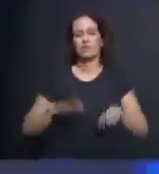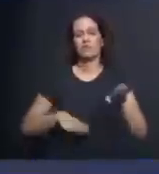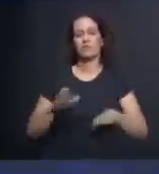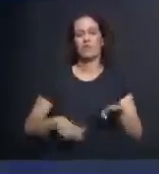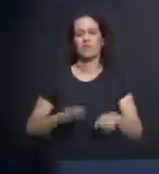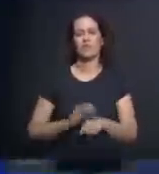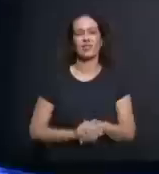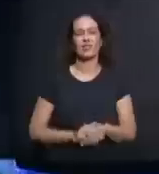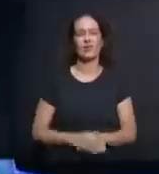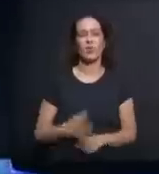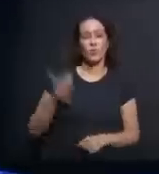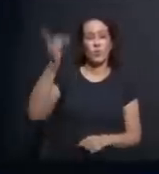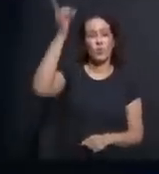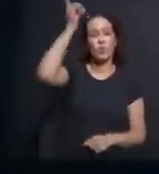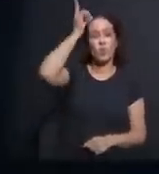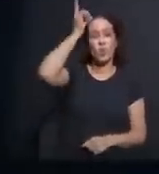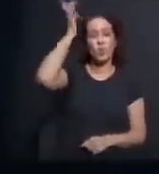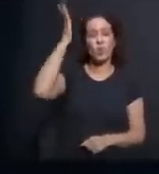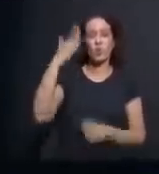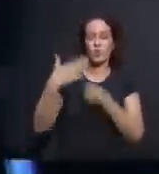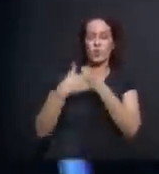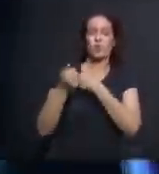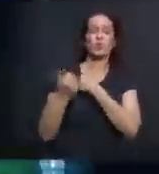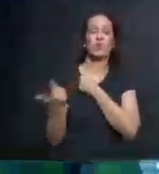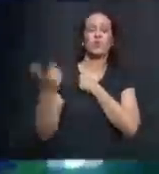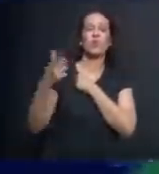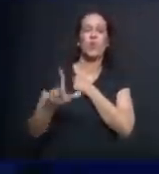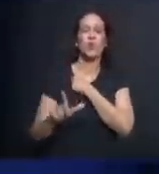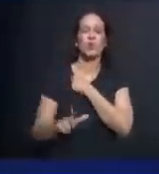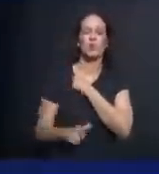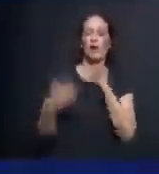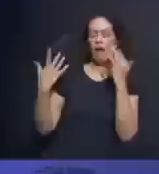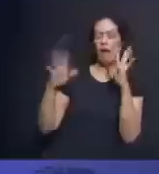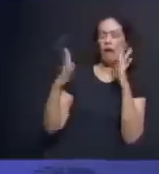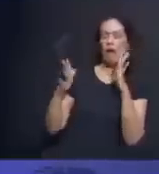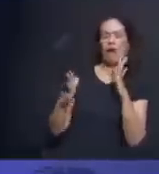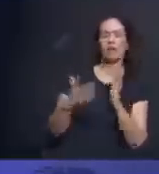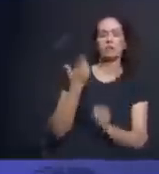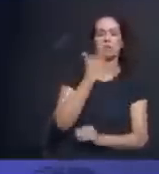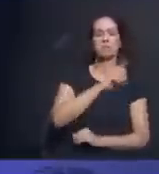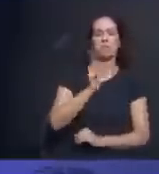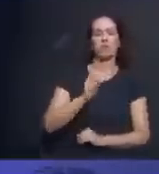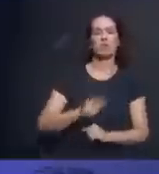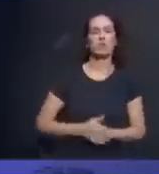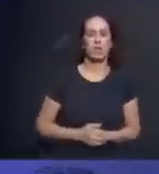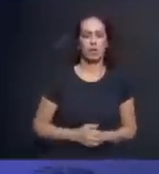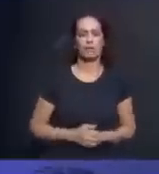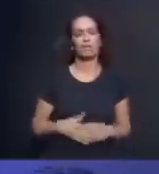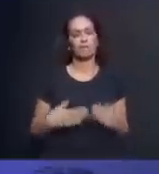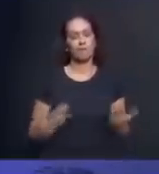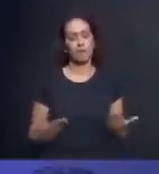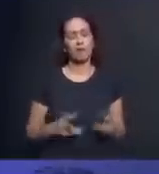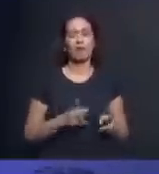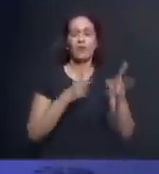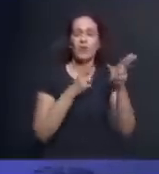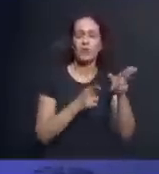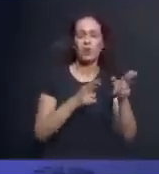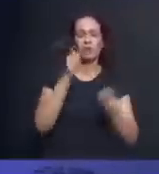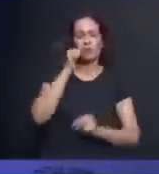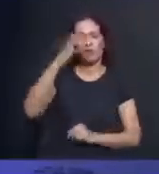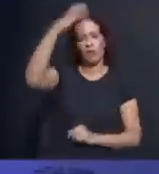e o dom do outro. É o que a Paty falou aqui. A rainha Esther, quando cumpriu o chamado dela, promoveu Mardoqueu, promoveu o